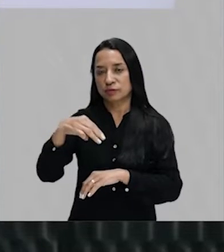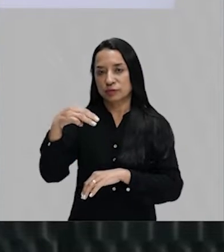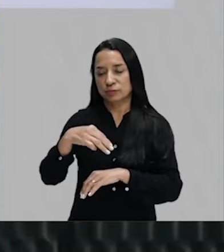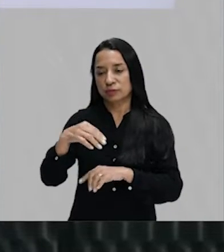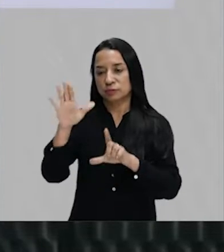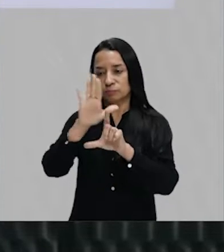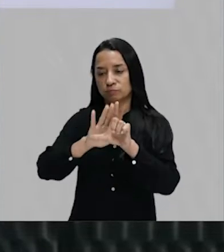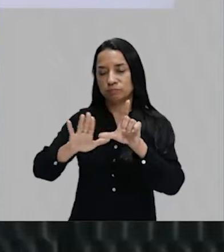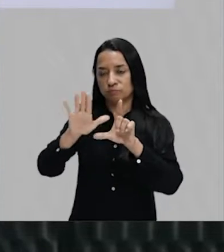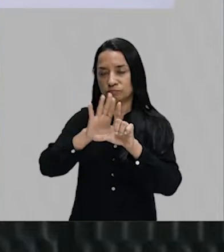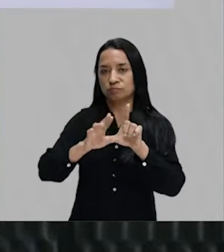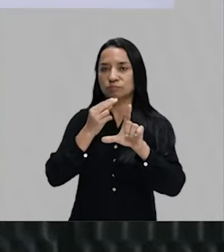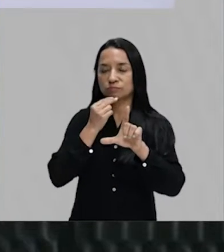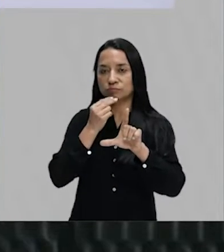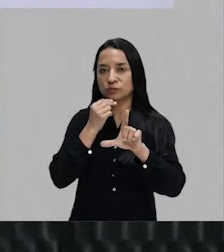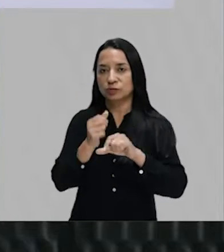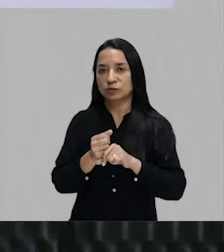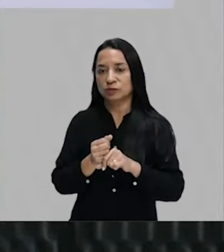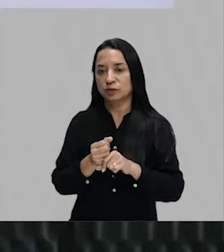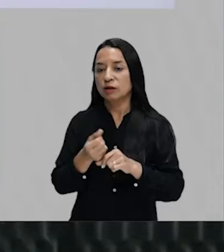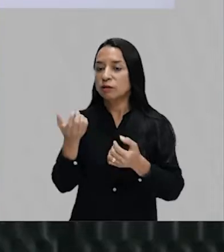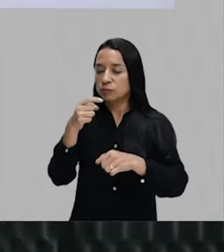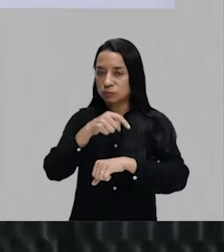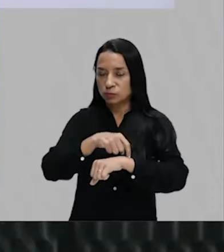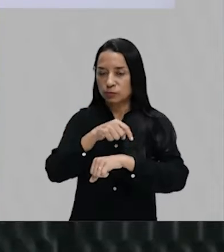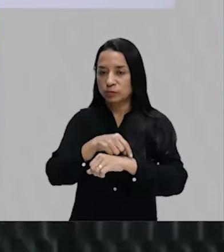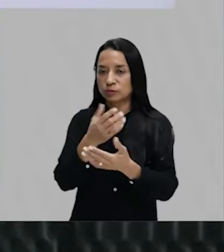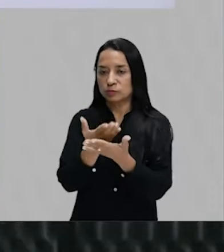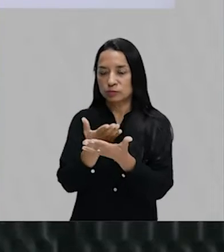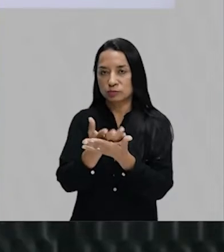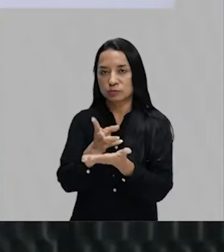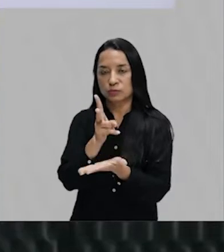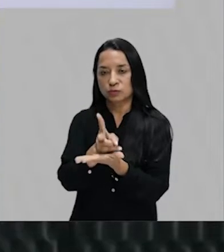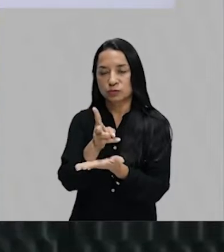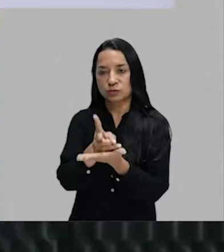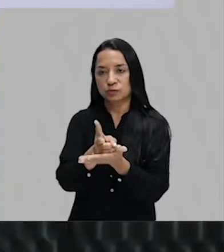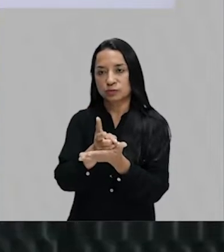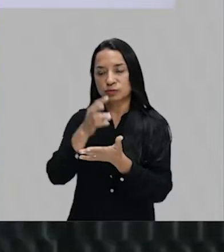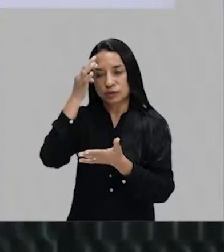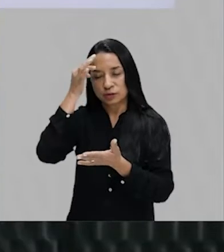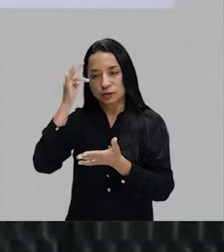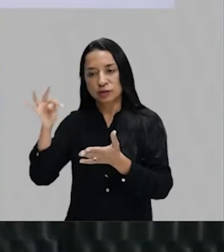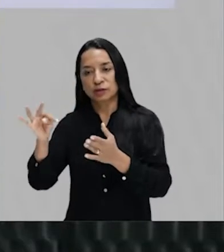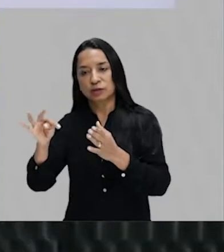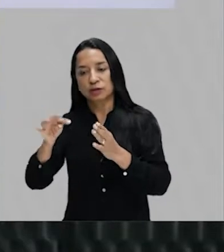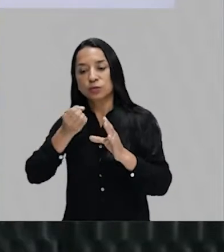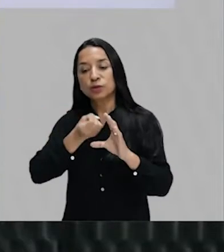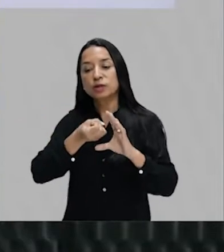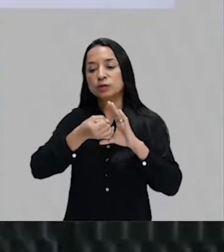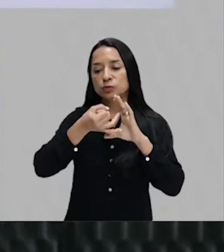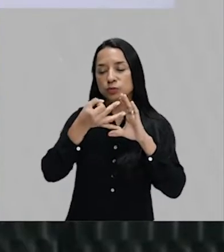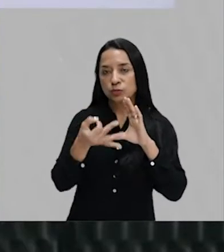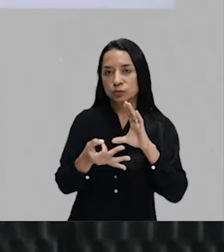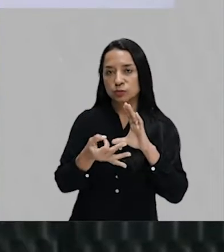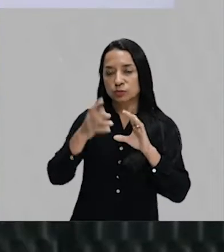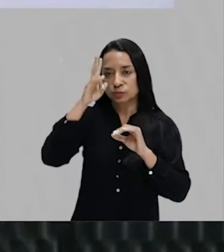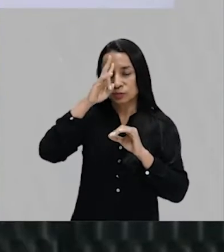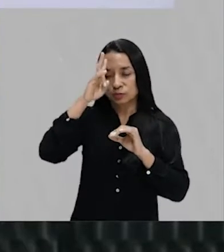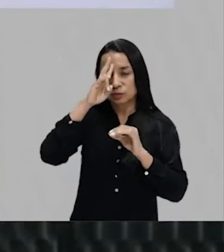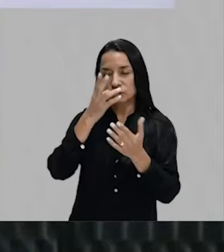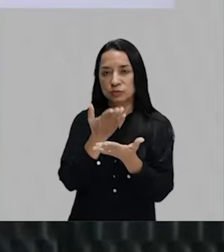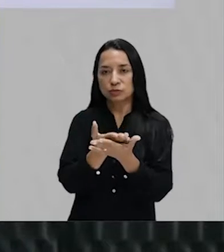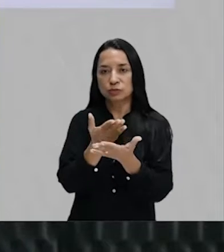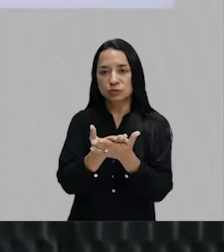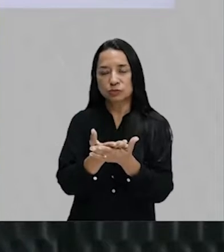Dias e para este momento de estudo nós estamos dando continuidade a teoria de conjuntos lembra esse conjunto essa